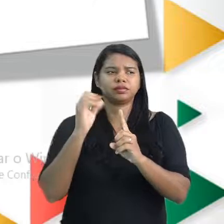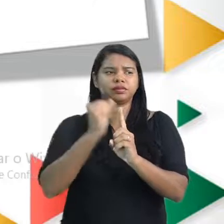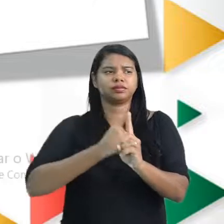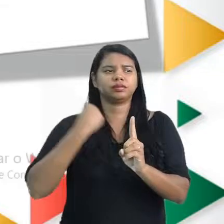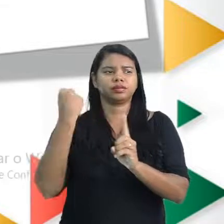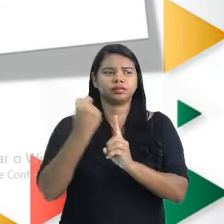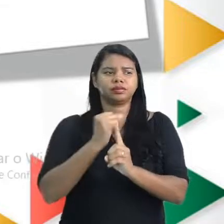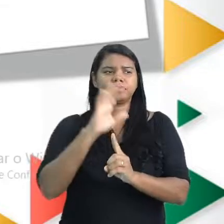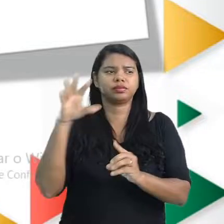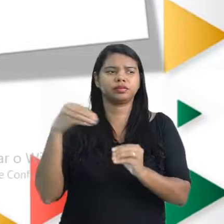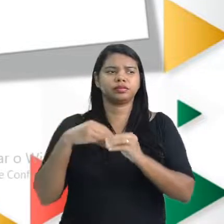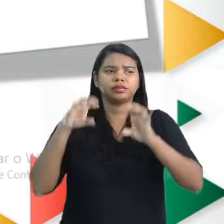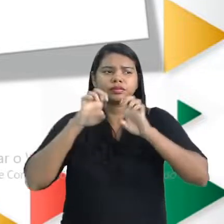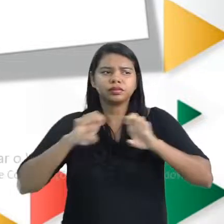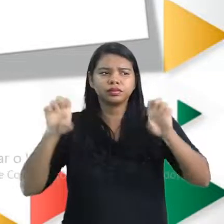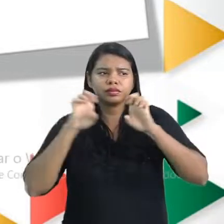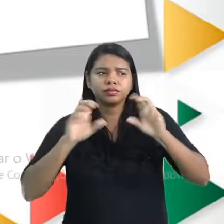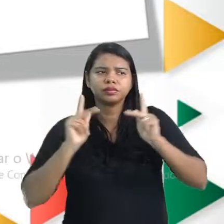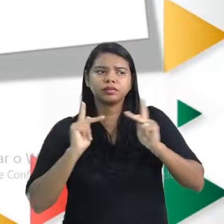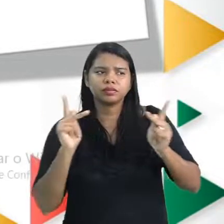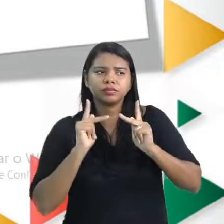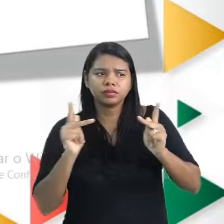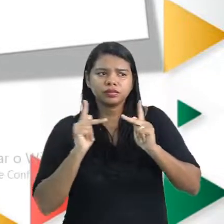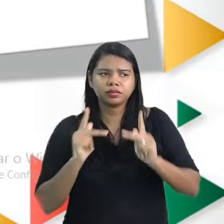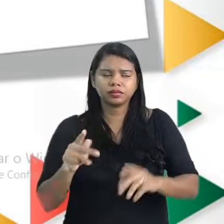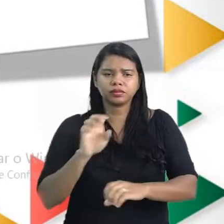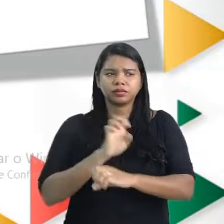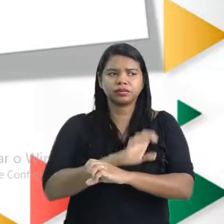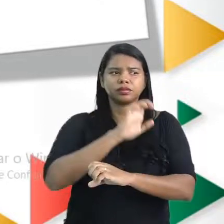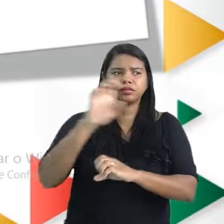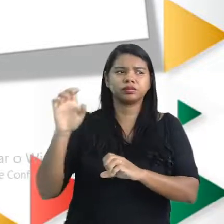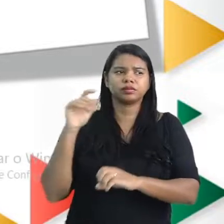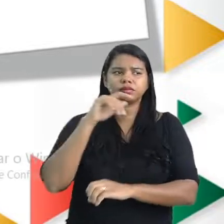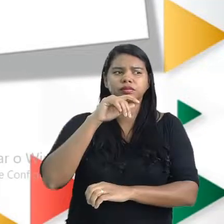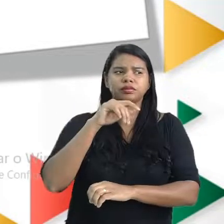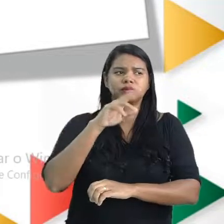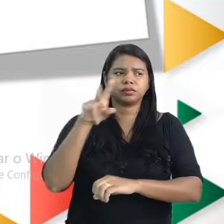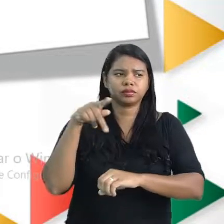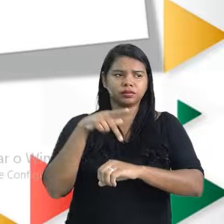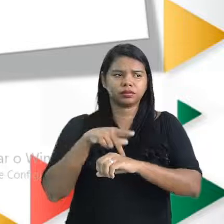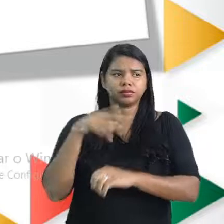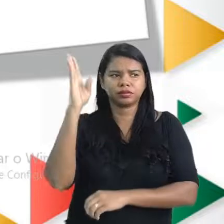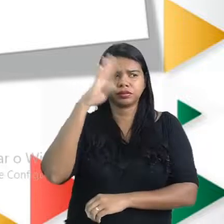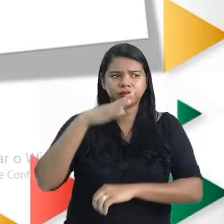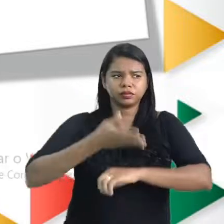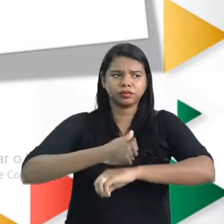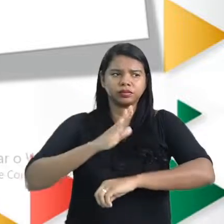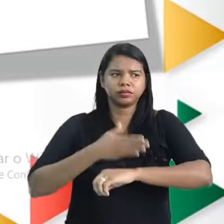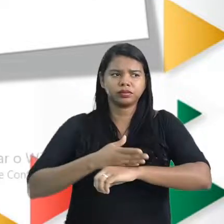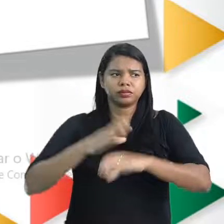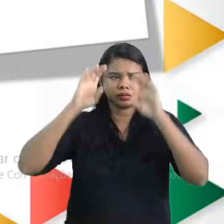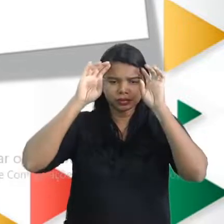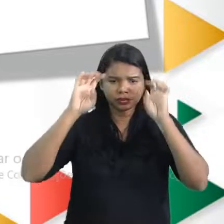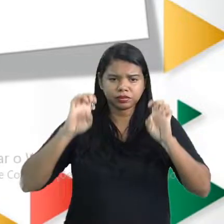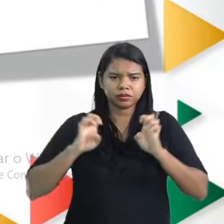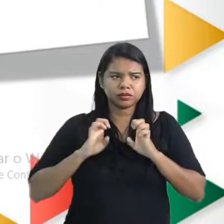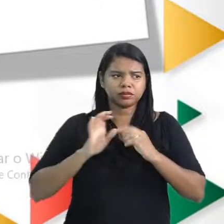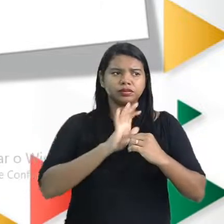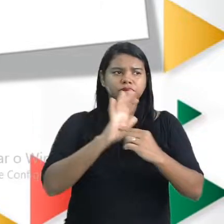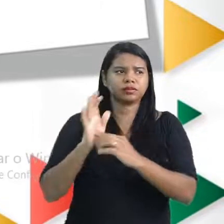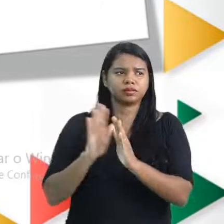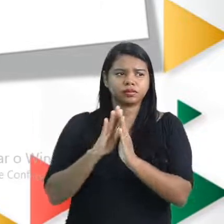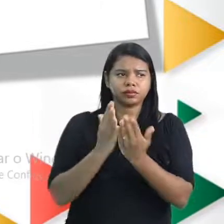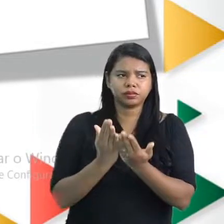sociedade, proclamação do evangelho no Estado, no Brasil e no mundo, a prática da ética com fundamentação da